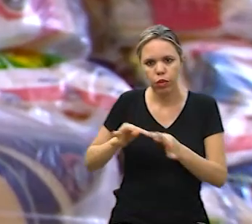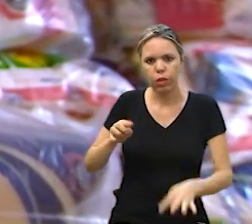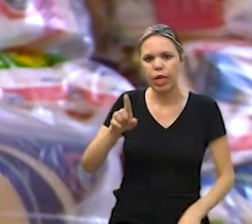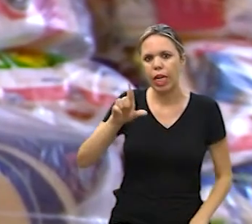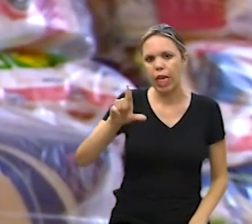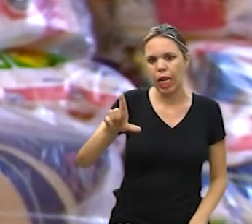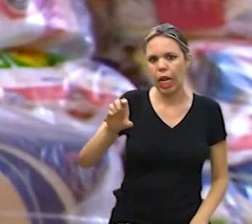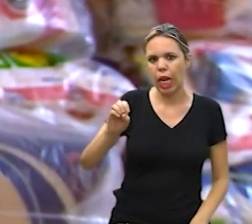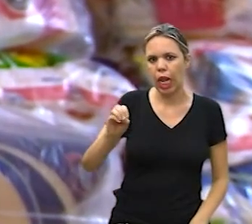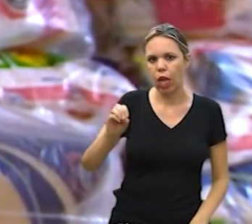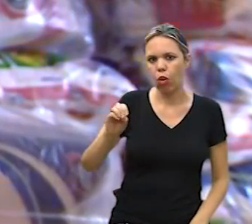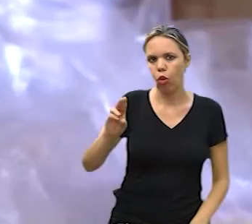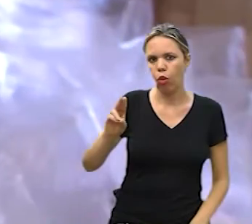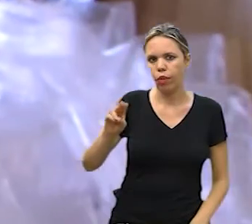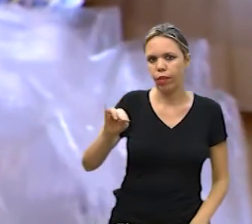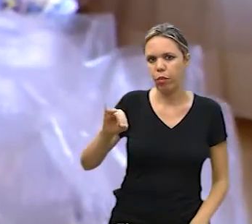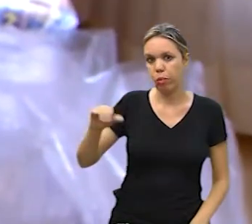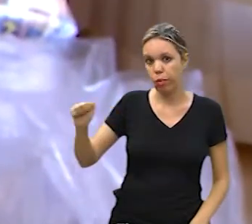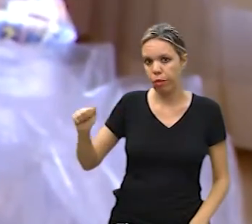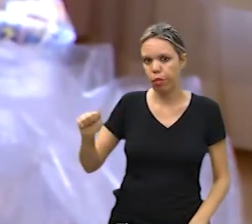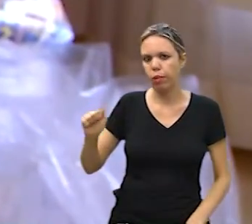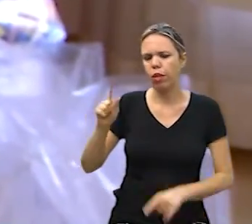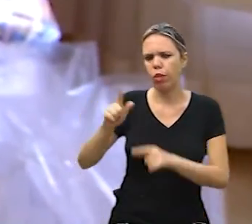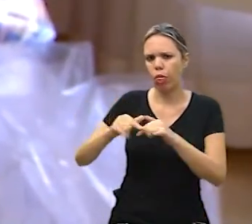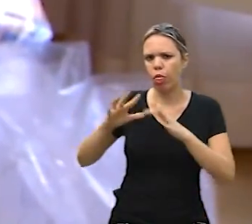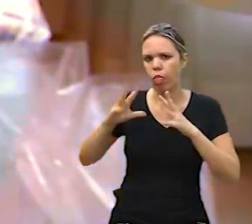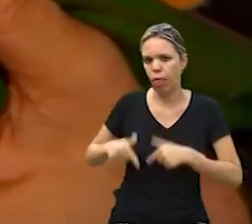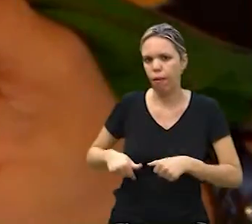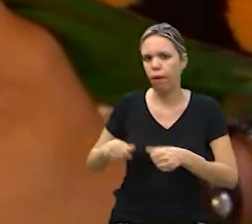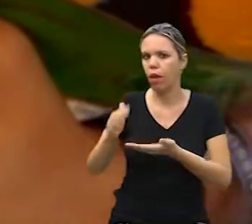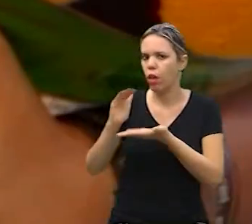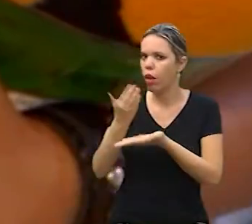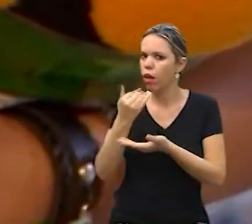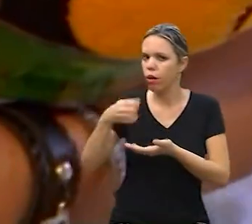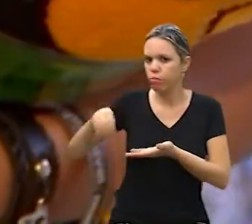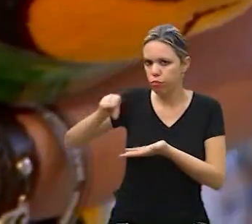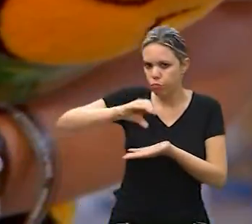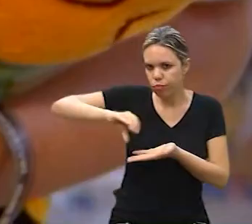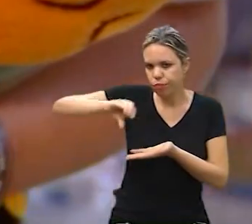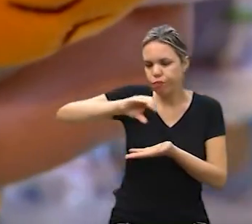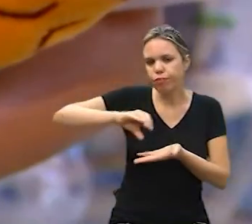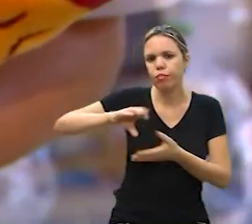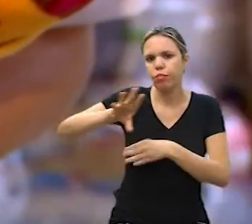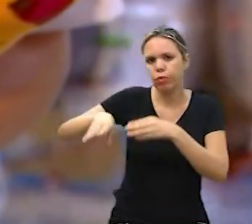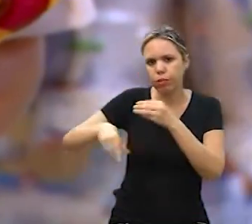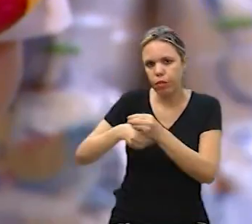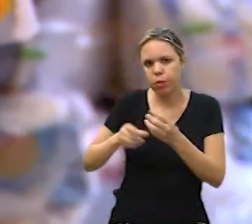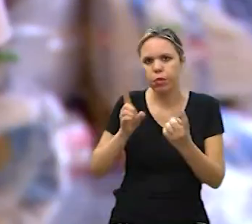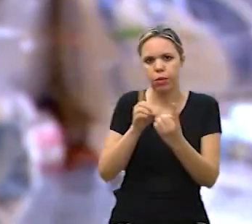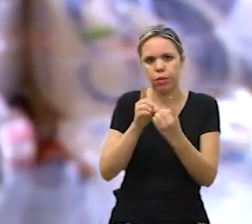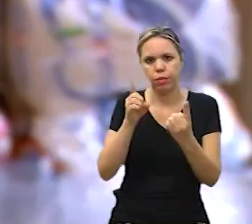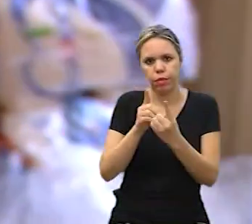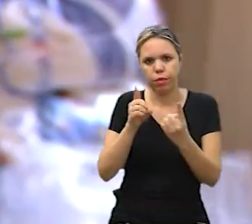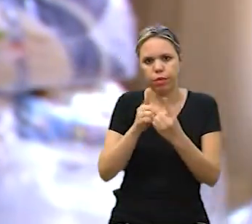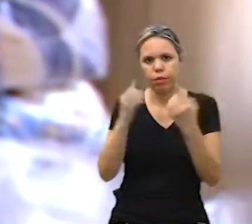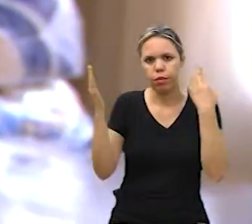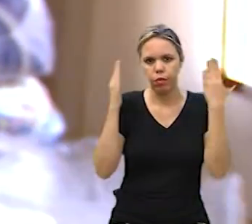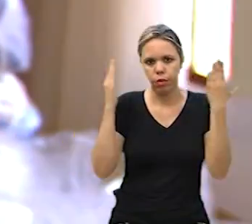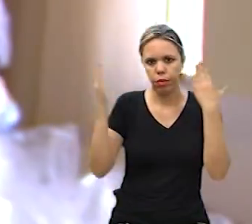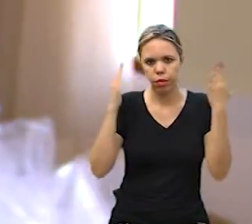leucemia, recebe um kit alimentação e higiene, suplemento alimentar em pó e está inserido nos